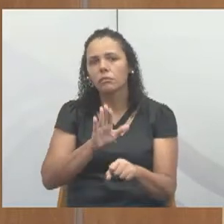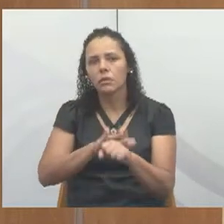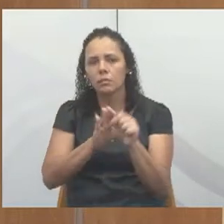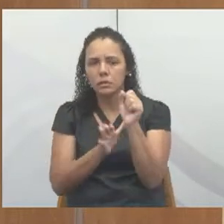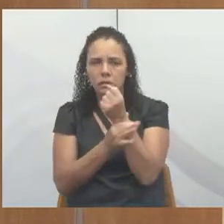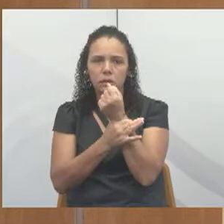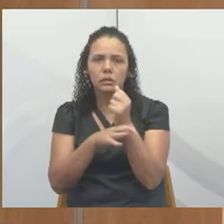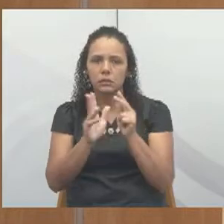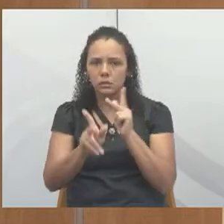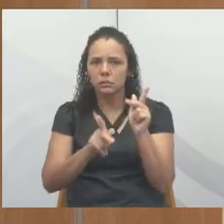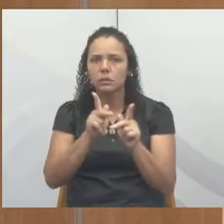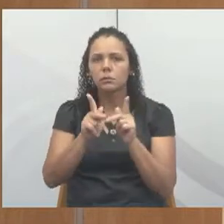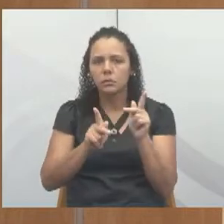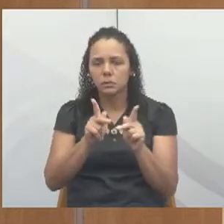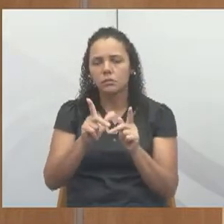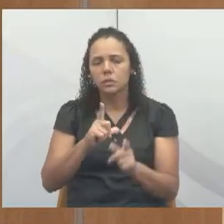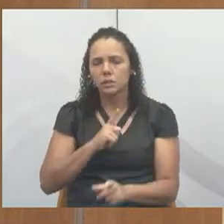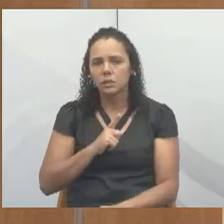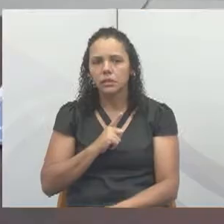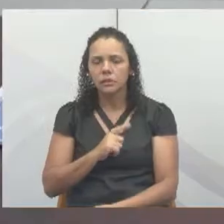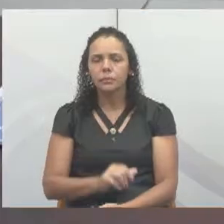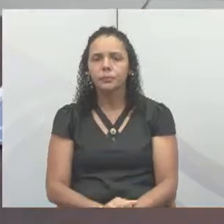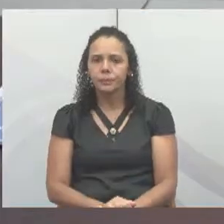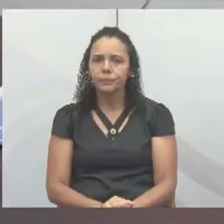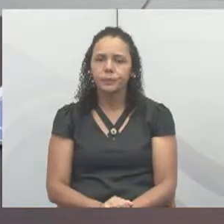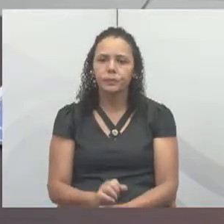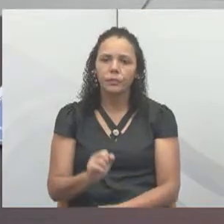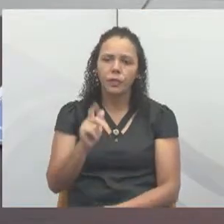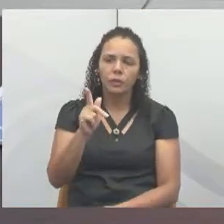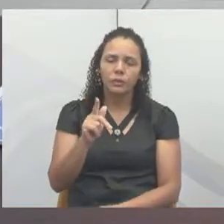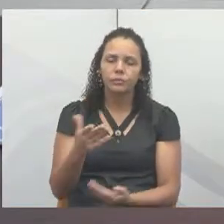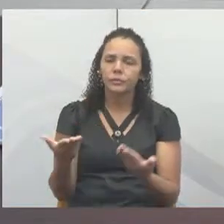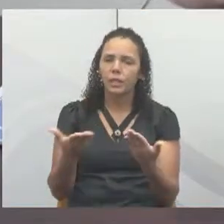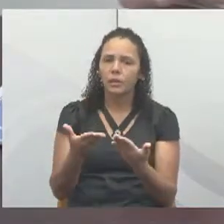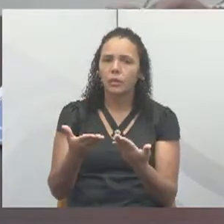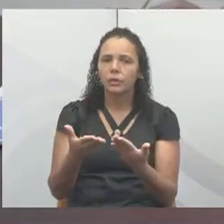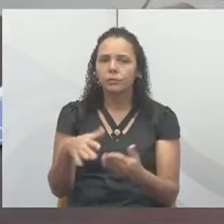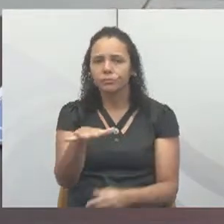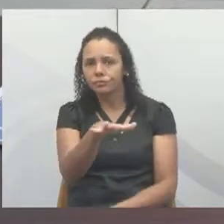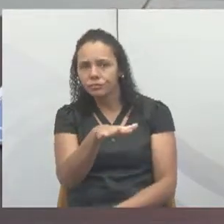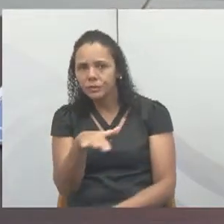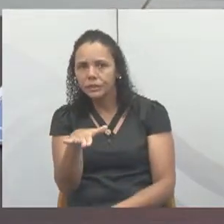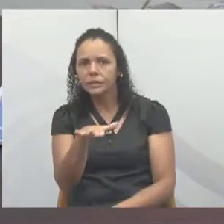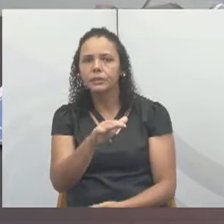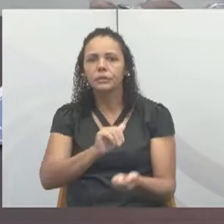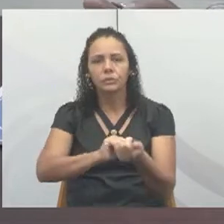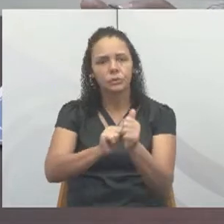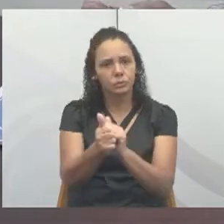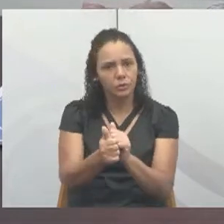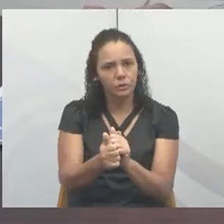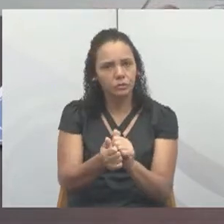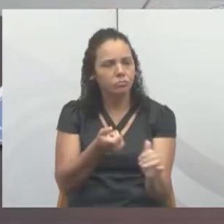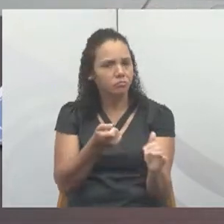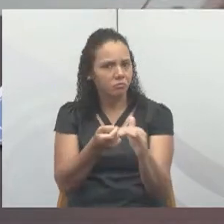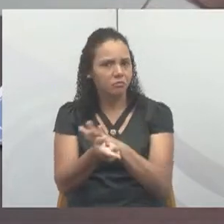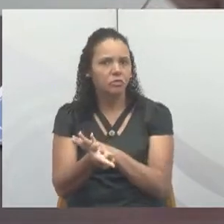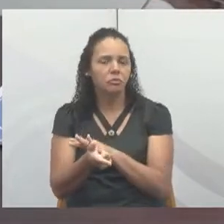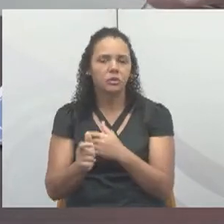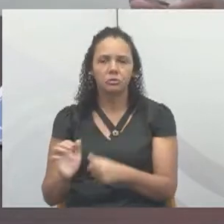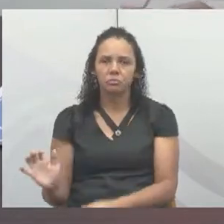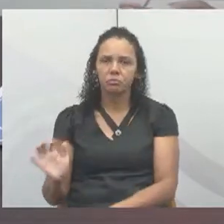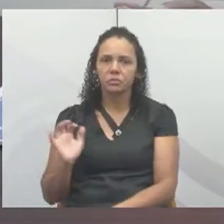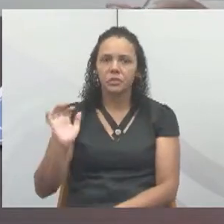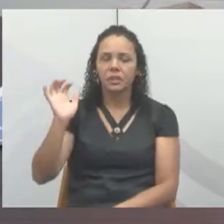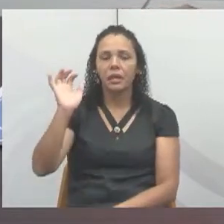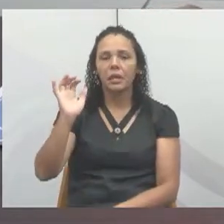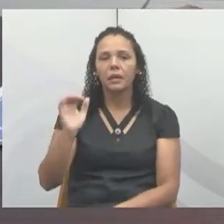população. Tá. Agora falando da área esportiva. Fala em muito investimento aqui, um valor muito alto, né? Fora